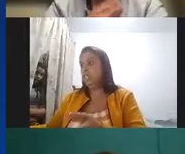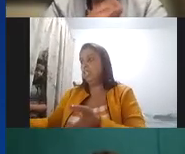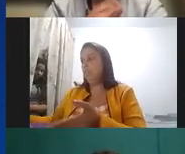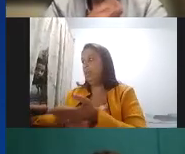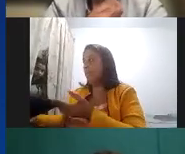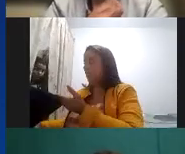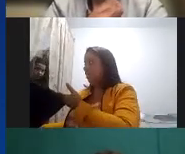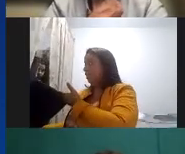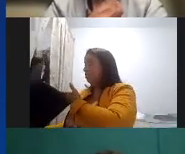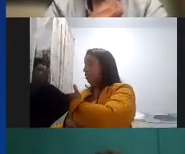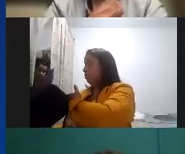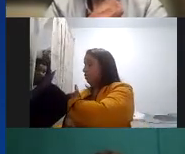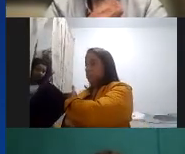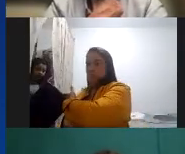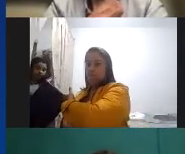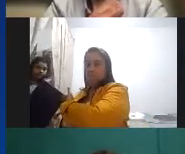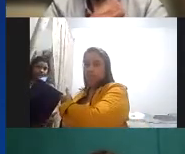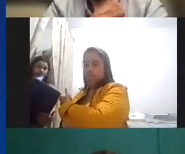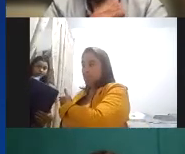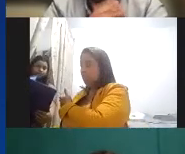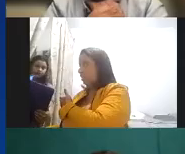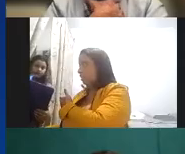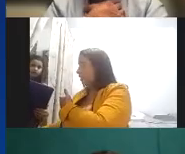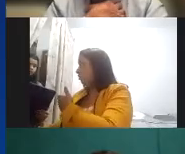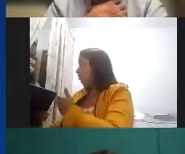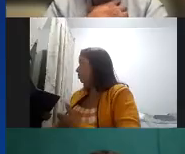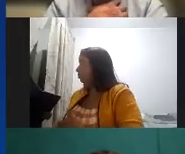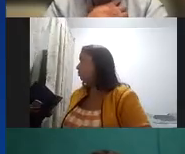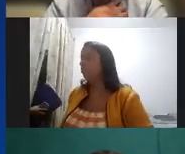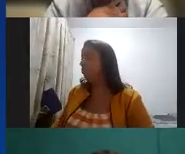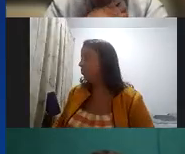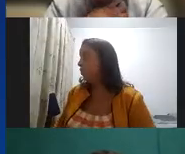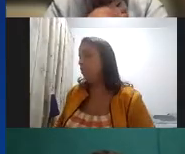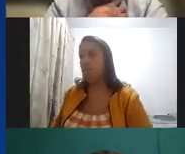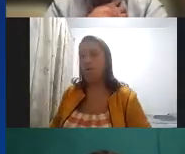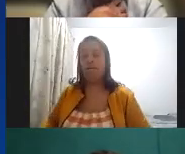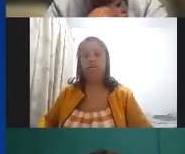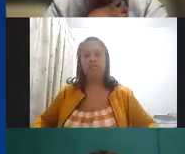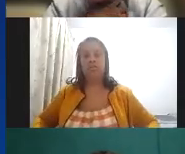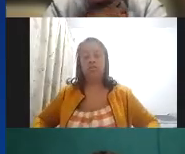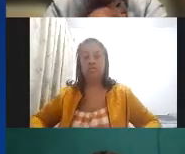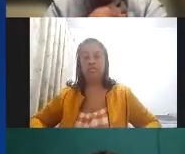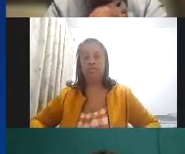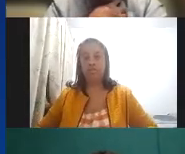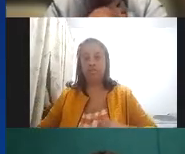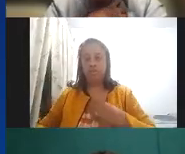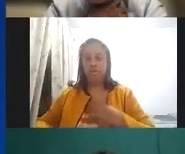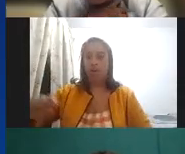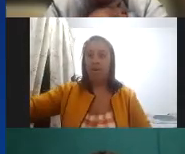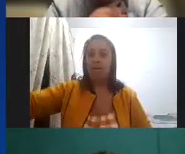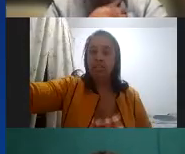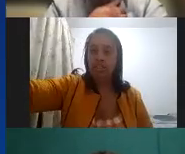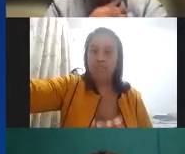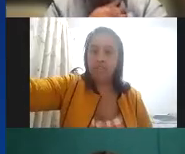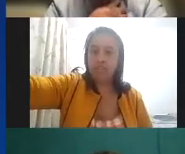pequeno movimento do pescoço, quanto a cervical alta junto com a cervical baixa. Então, esse movimento a